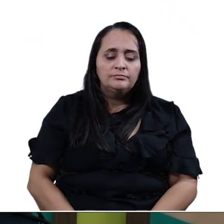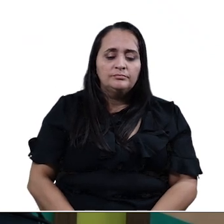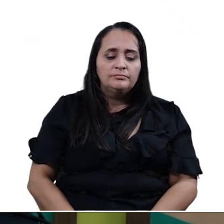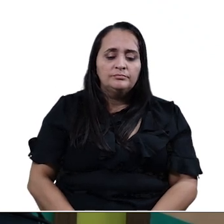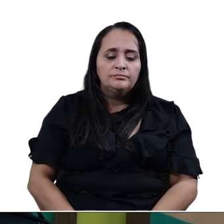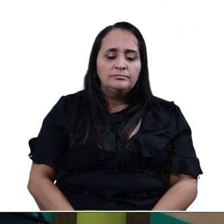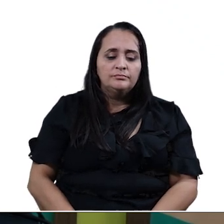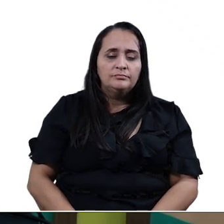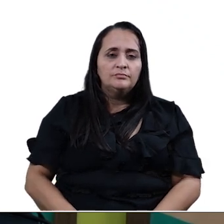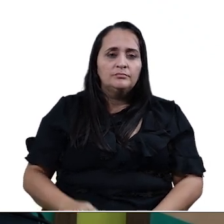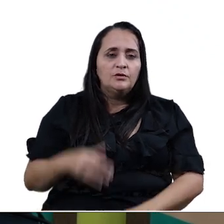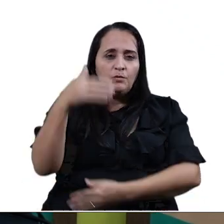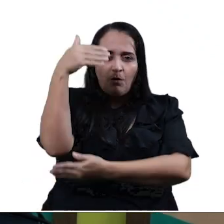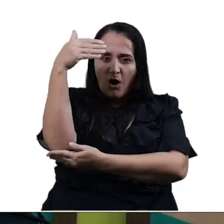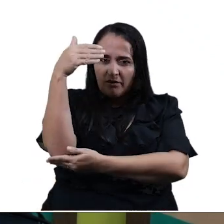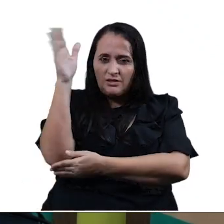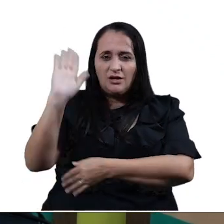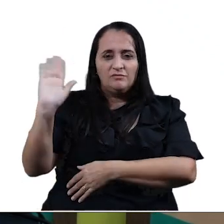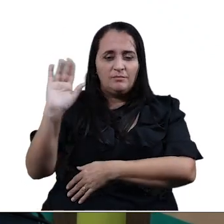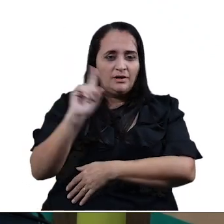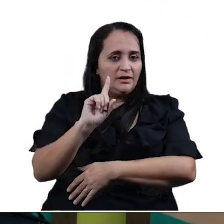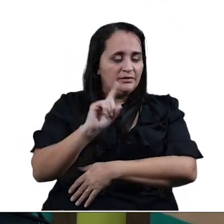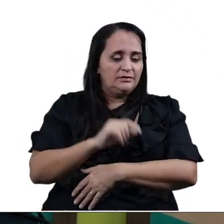Vou apagar nosso hotel, não. Vou apagar aqui, olha.